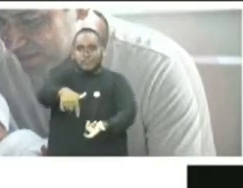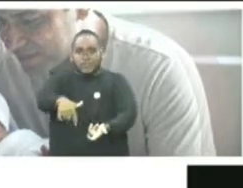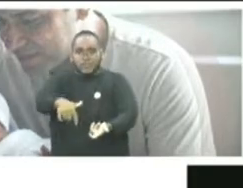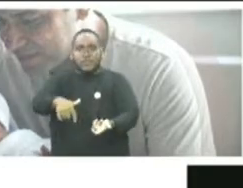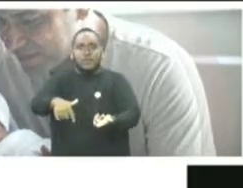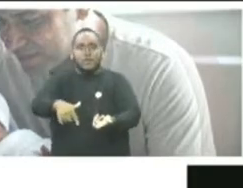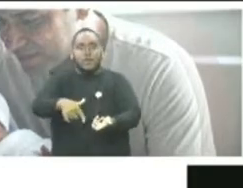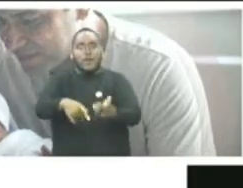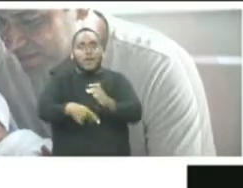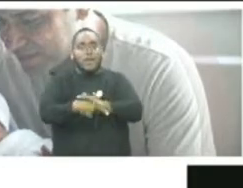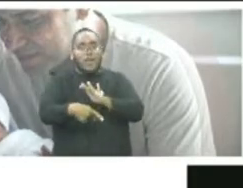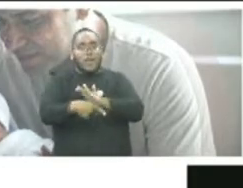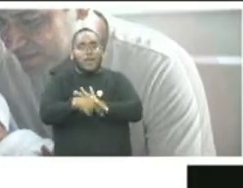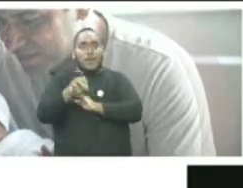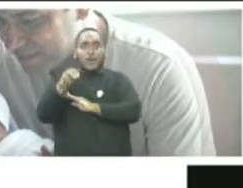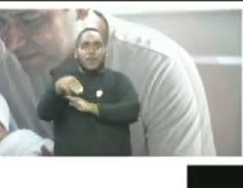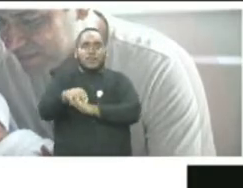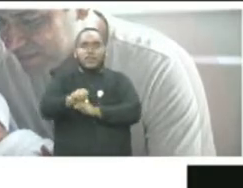de Saúde.